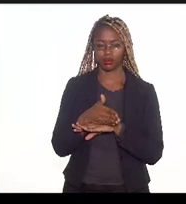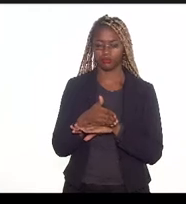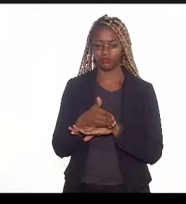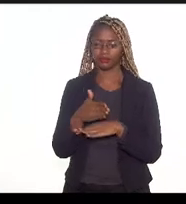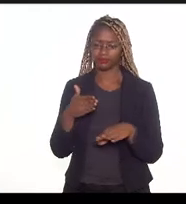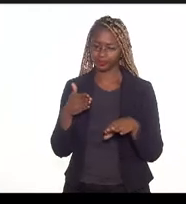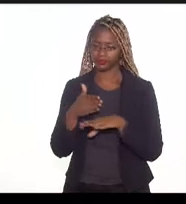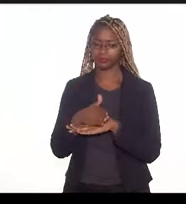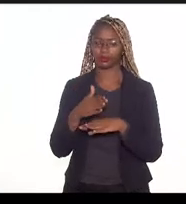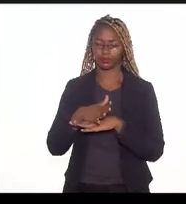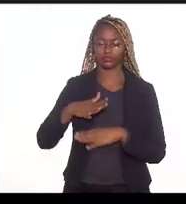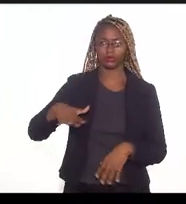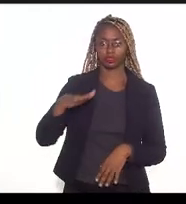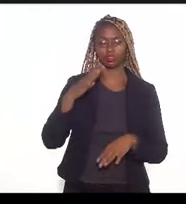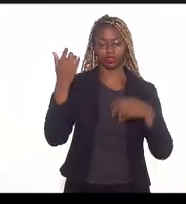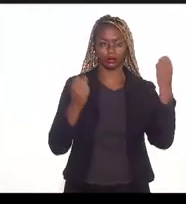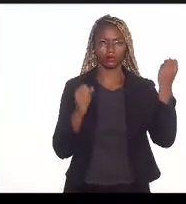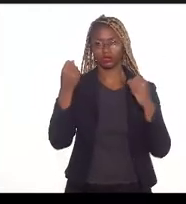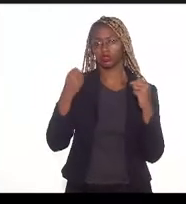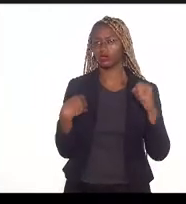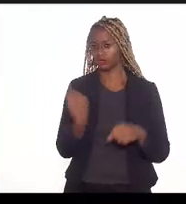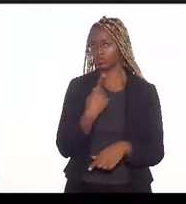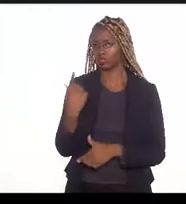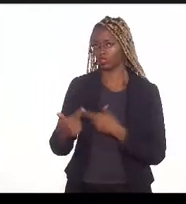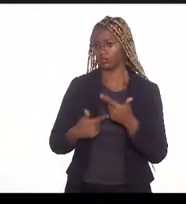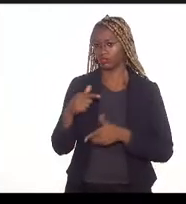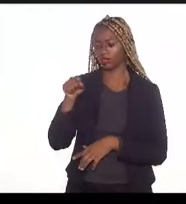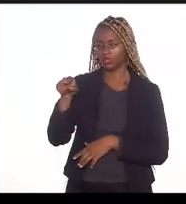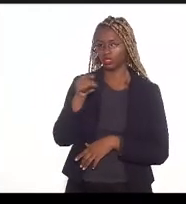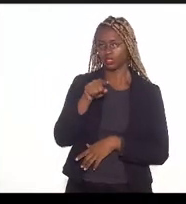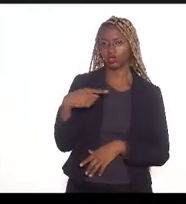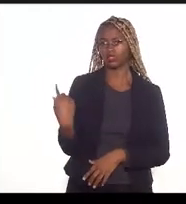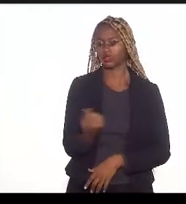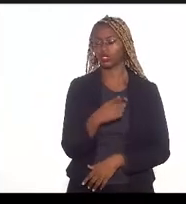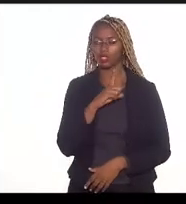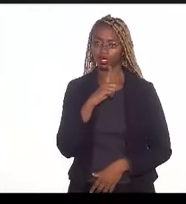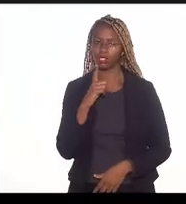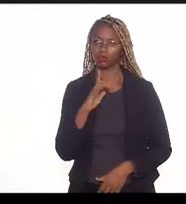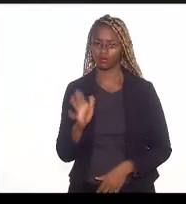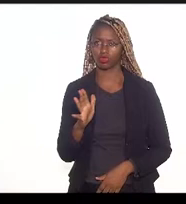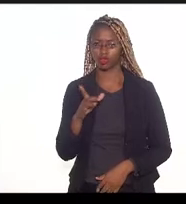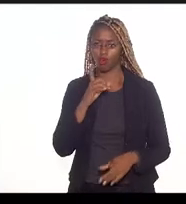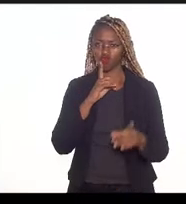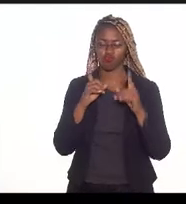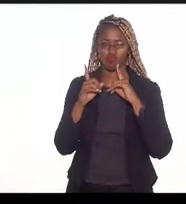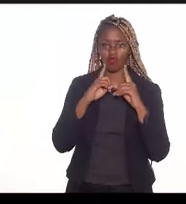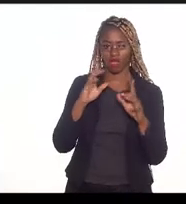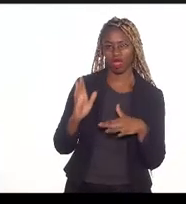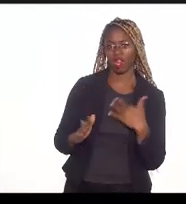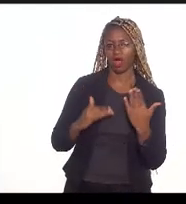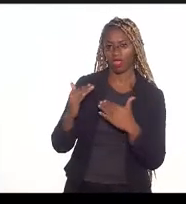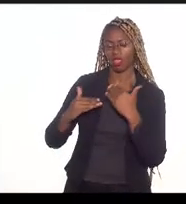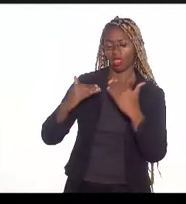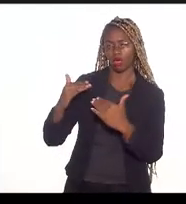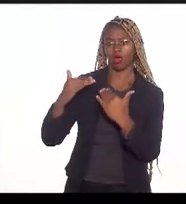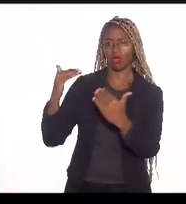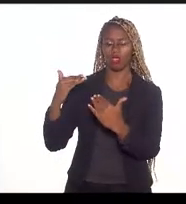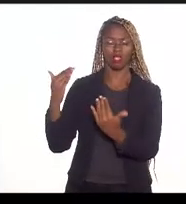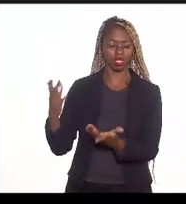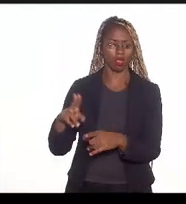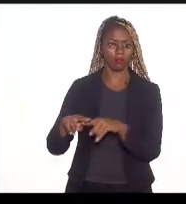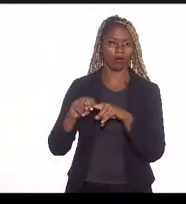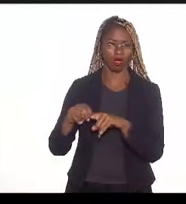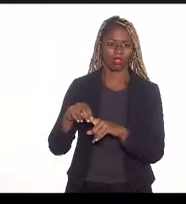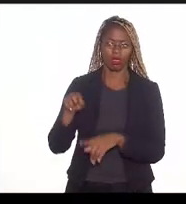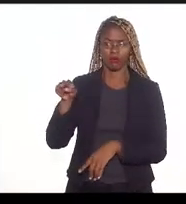nos distritos industriais. A gente está voltando com isso, a gente já tem aí um diálogo bem avançado para que a gente possa atender esse empresário que